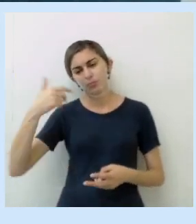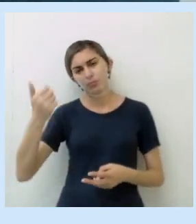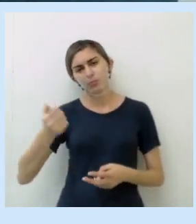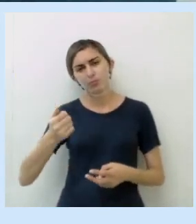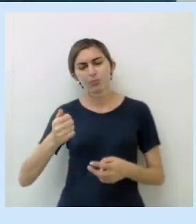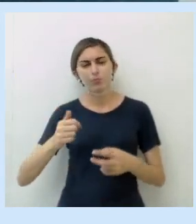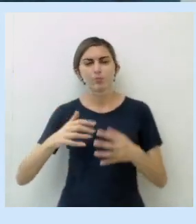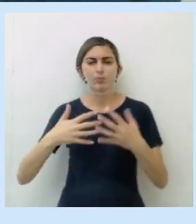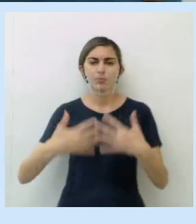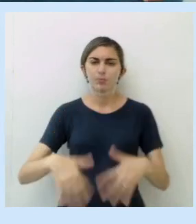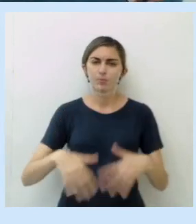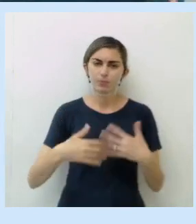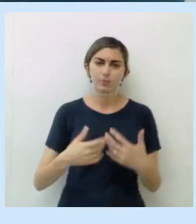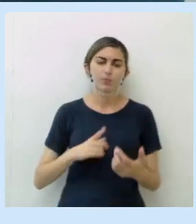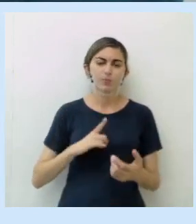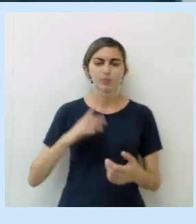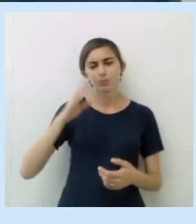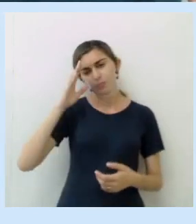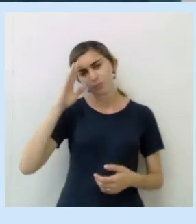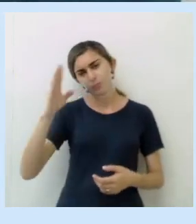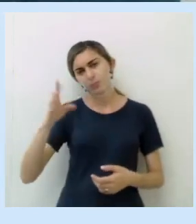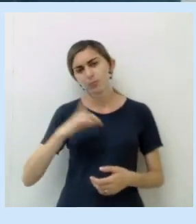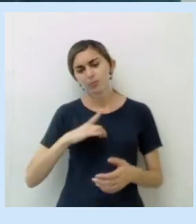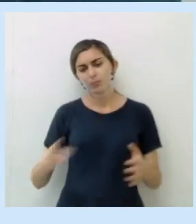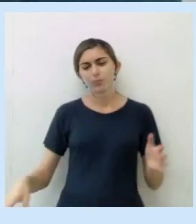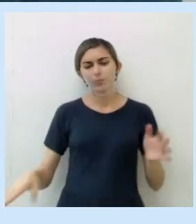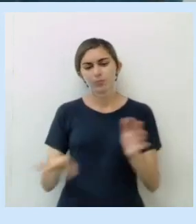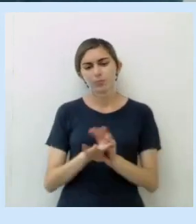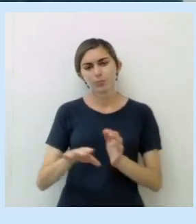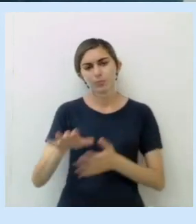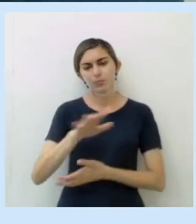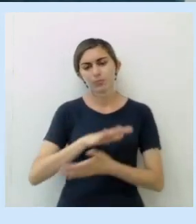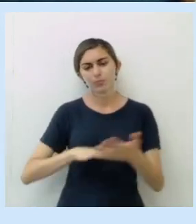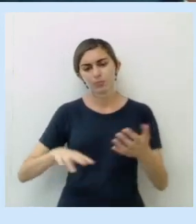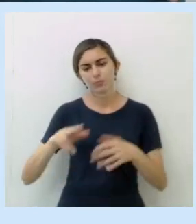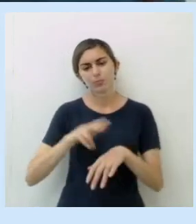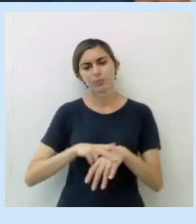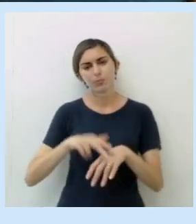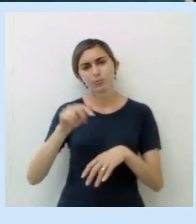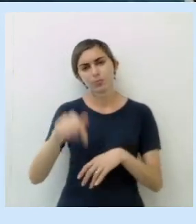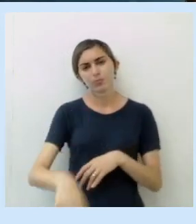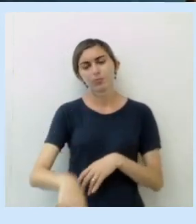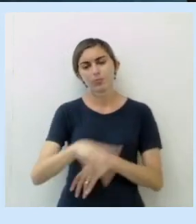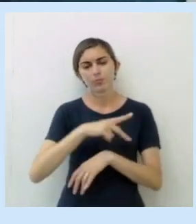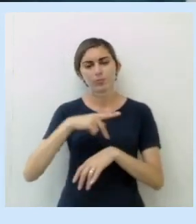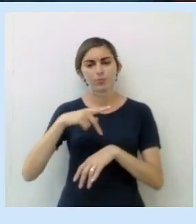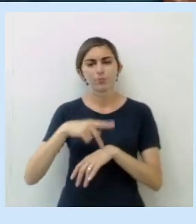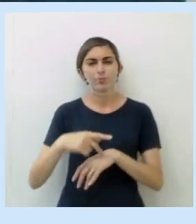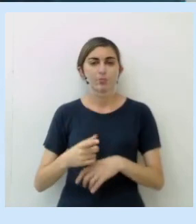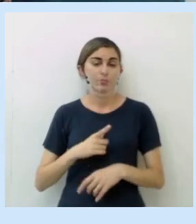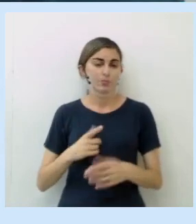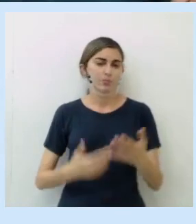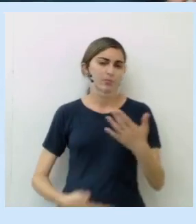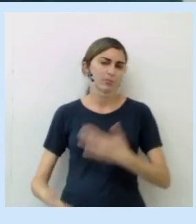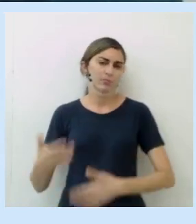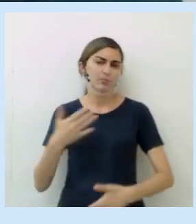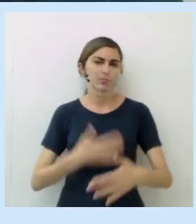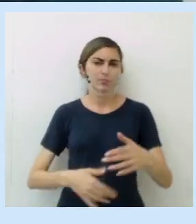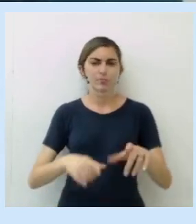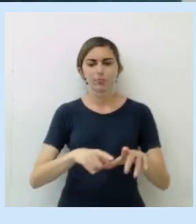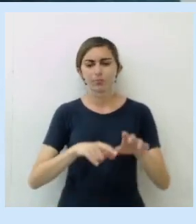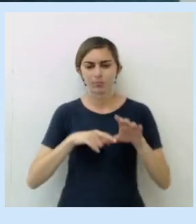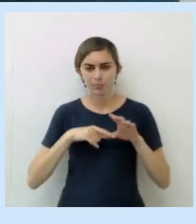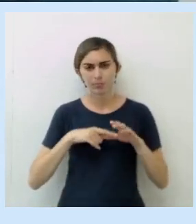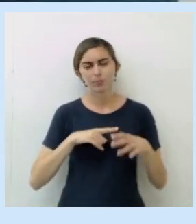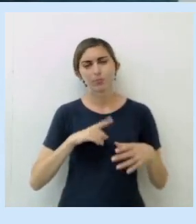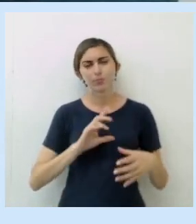da maquinização, principalmente com a chegada da Revolução Verde aqui no nosso país. Então a gente tem uma relação de